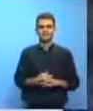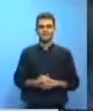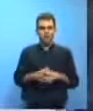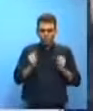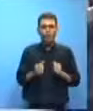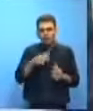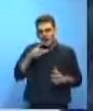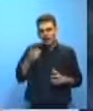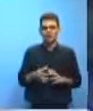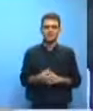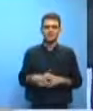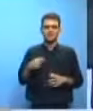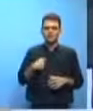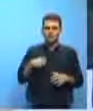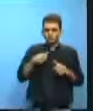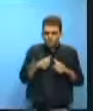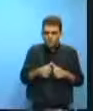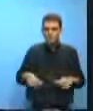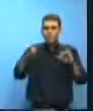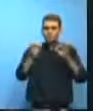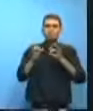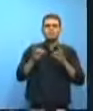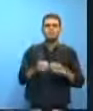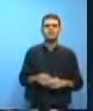Pode falar, eu tô preparado para o pior, pode falar.